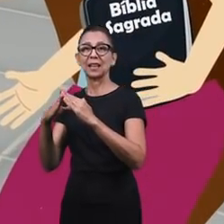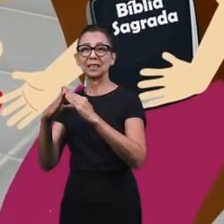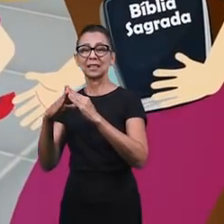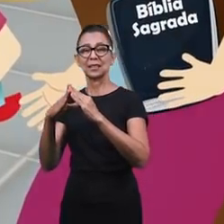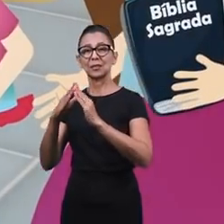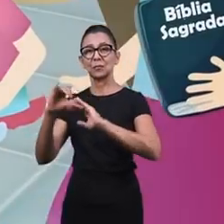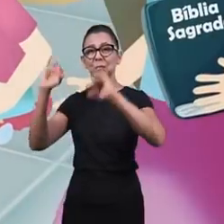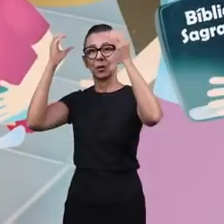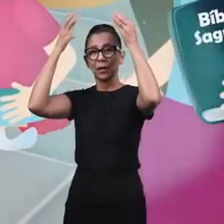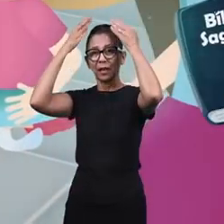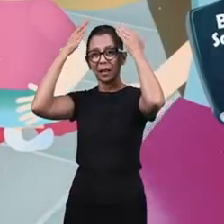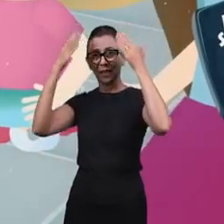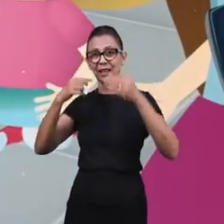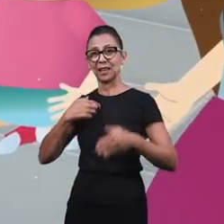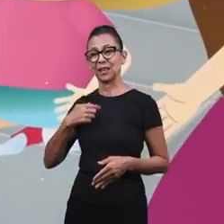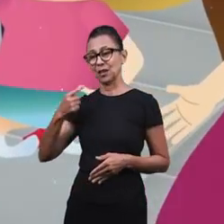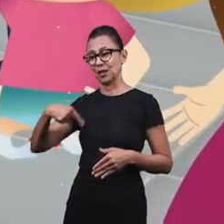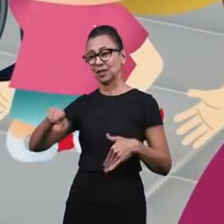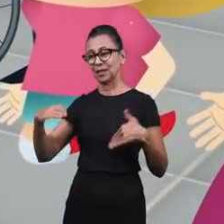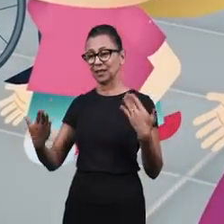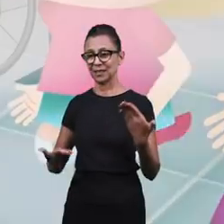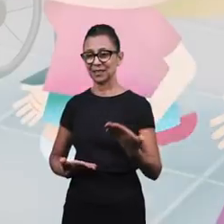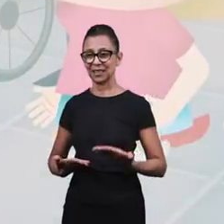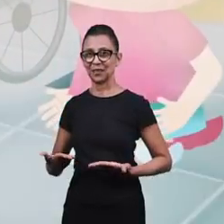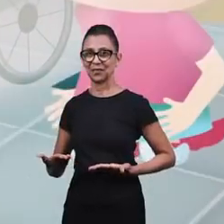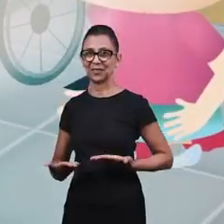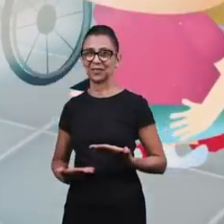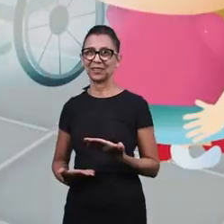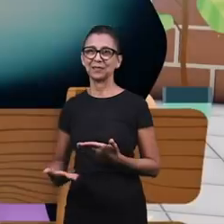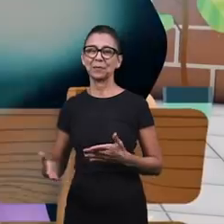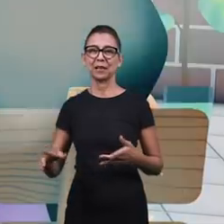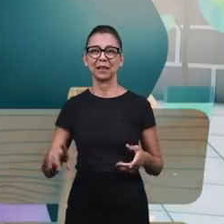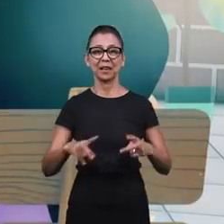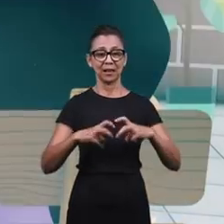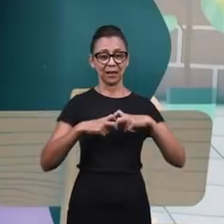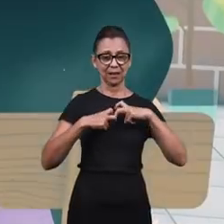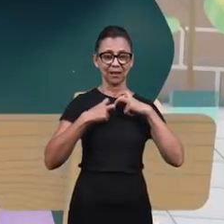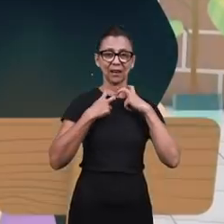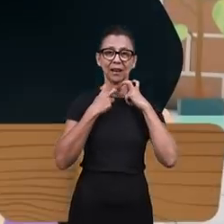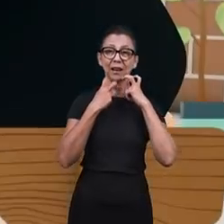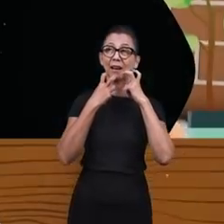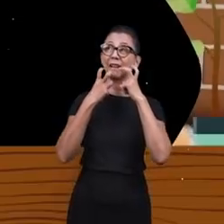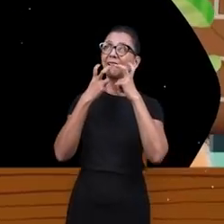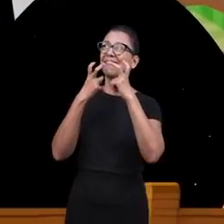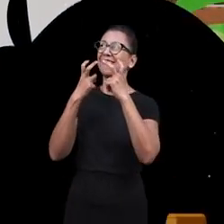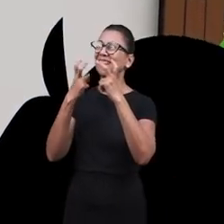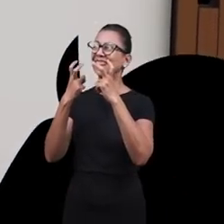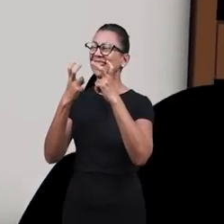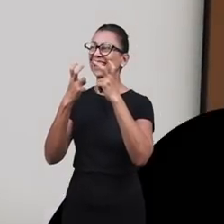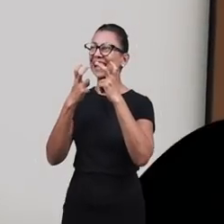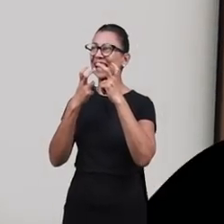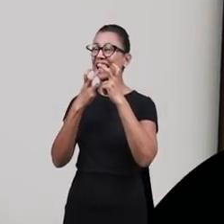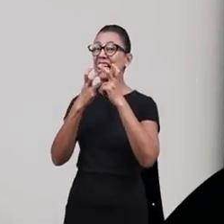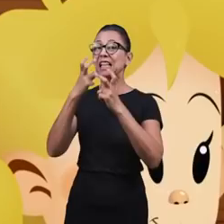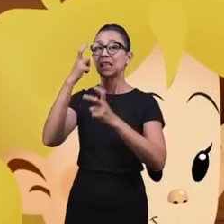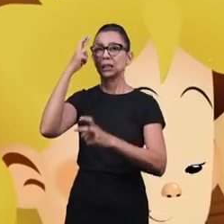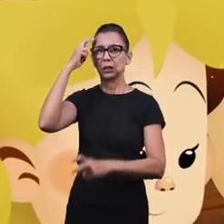estarei pra servir na casa do meu Rei. Por isso vou